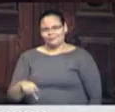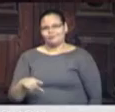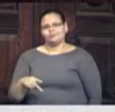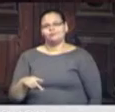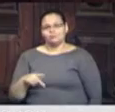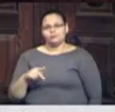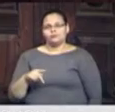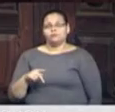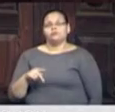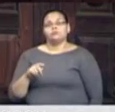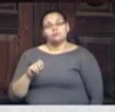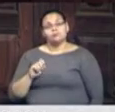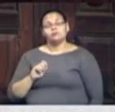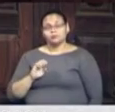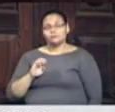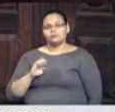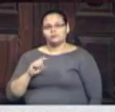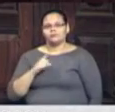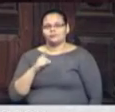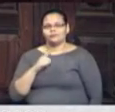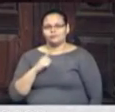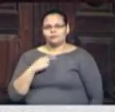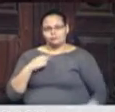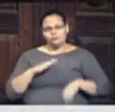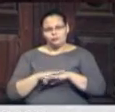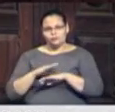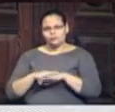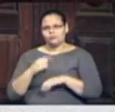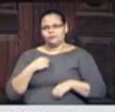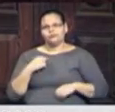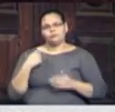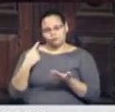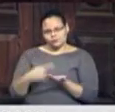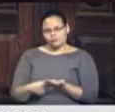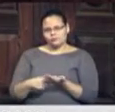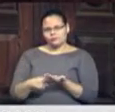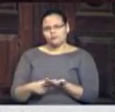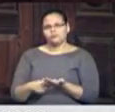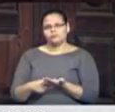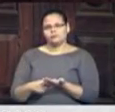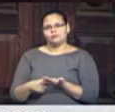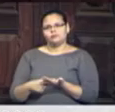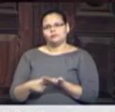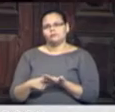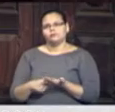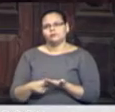e, inclusive, houve, de minha parte, o compromisso de